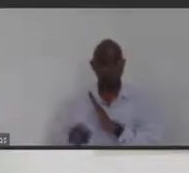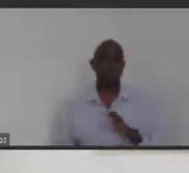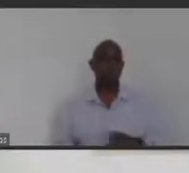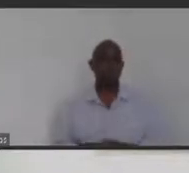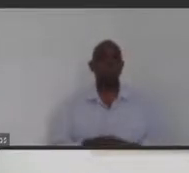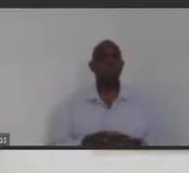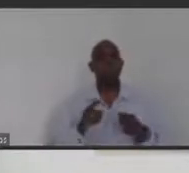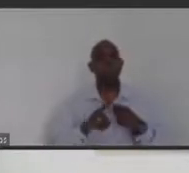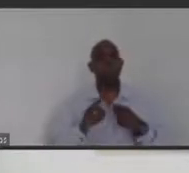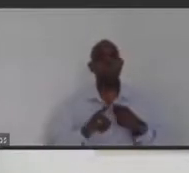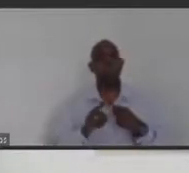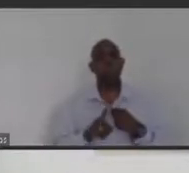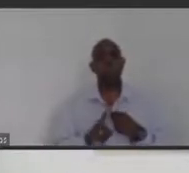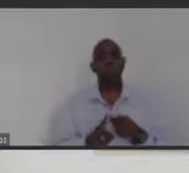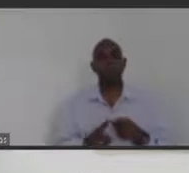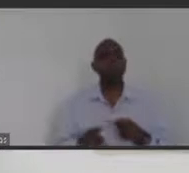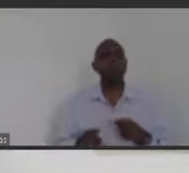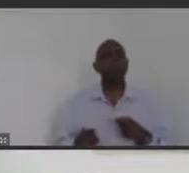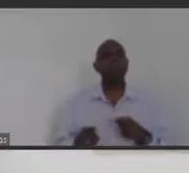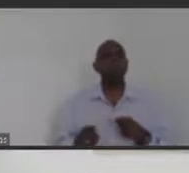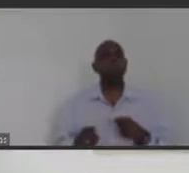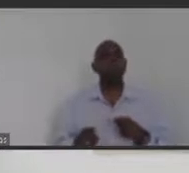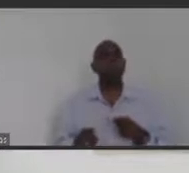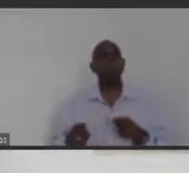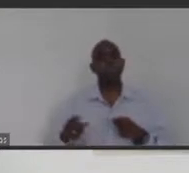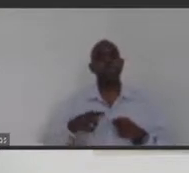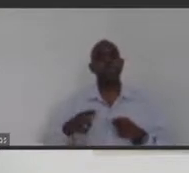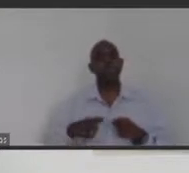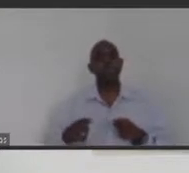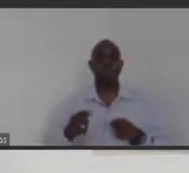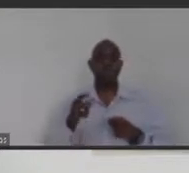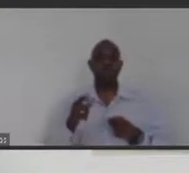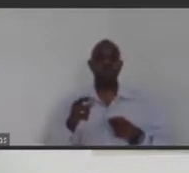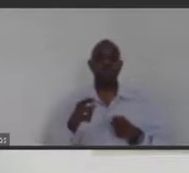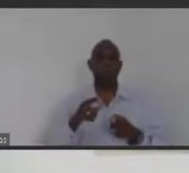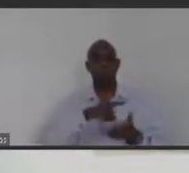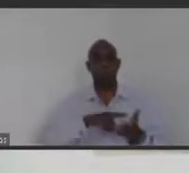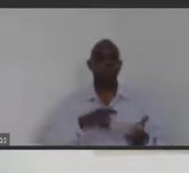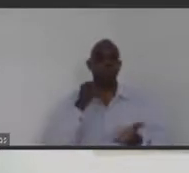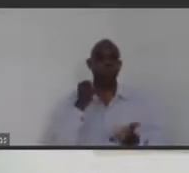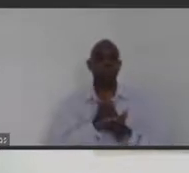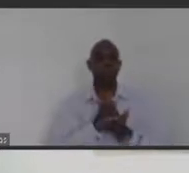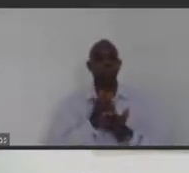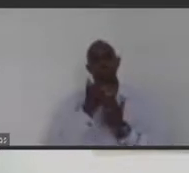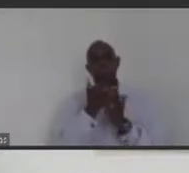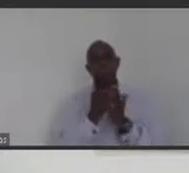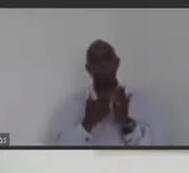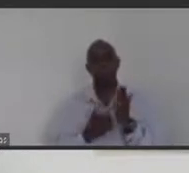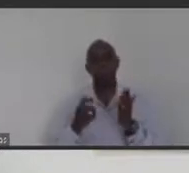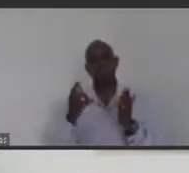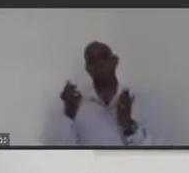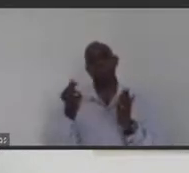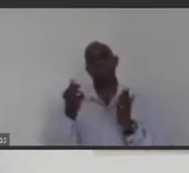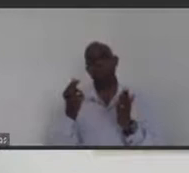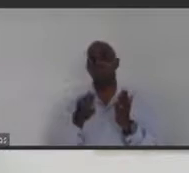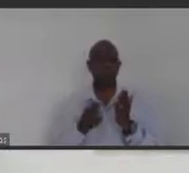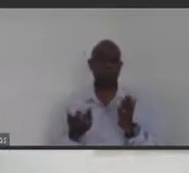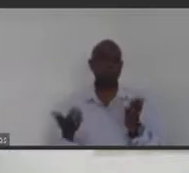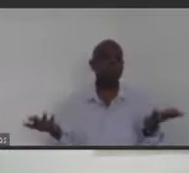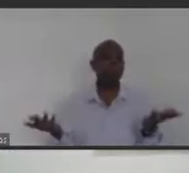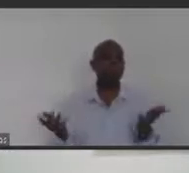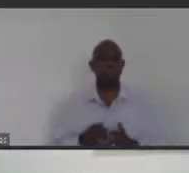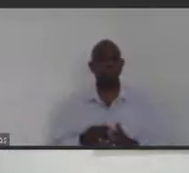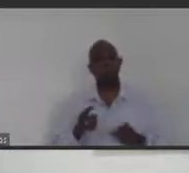Primeiro, qual o valor total da outorga estipulada no contrato de concessão com a Odebrecht BRK Ambiental?